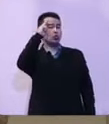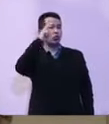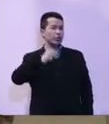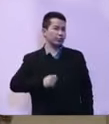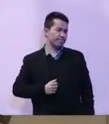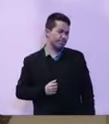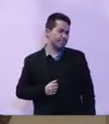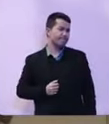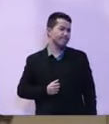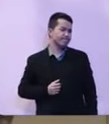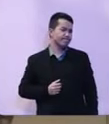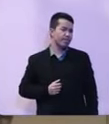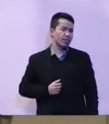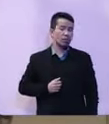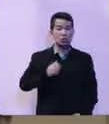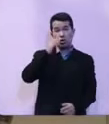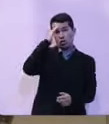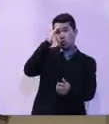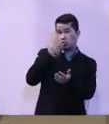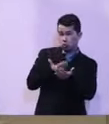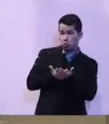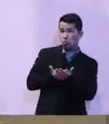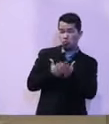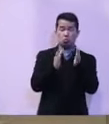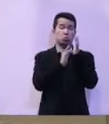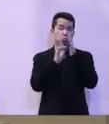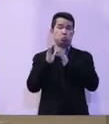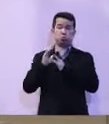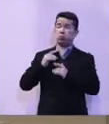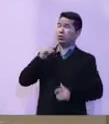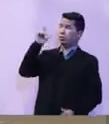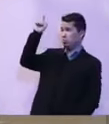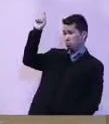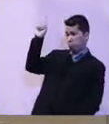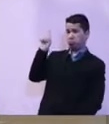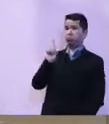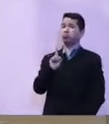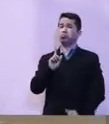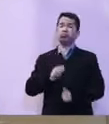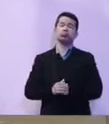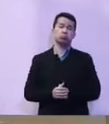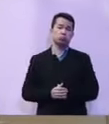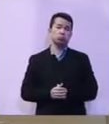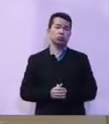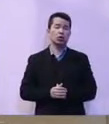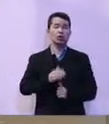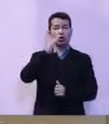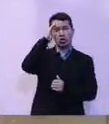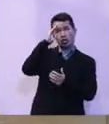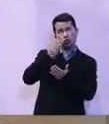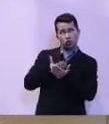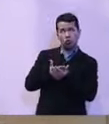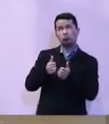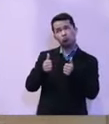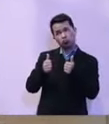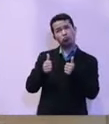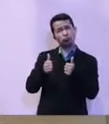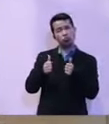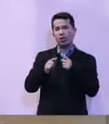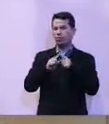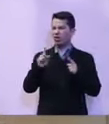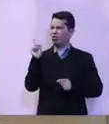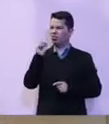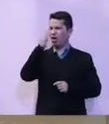não creio num juízo final. Eu não creio que Deus vai ser capaz de condenar uns e salvar